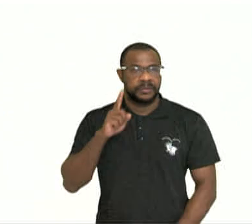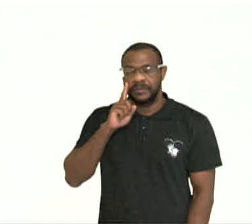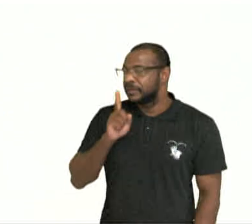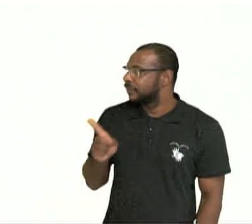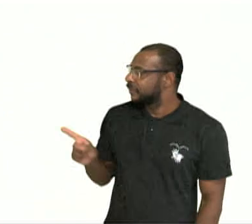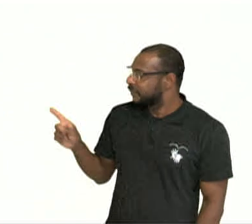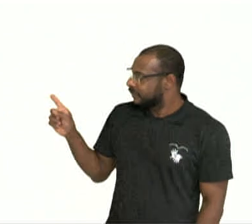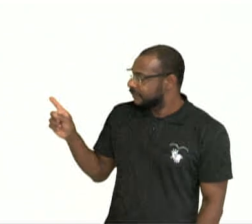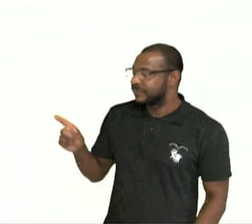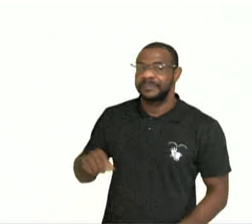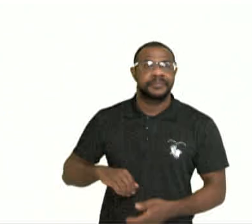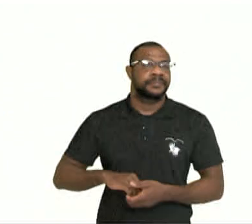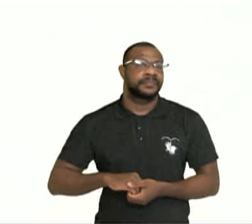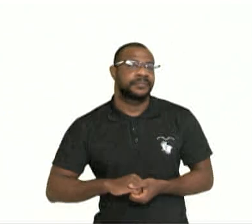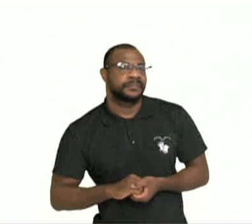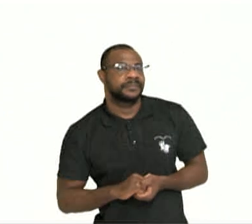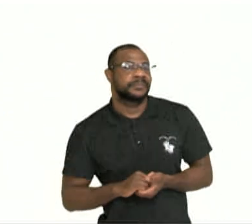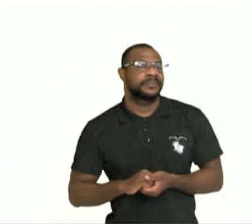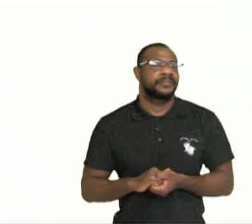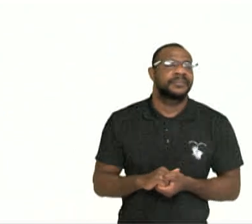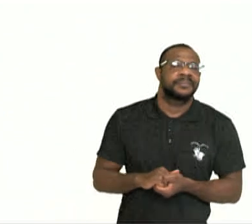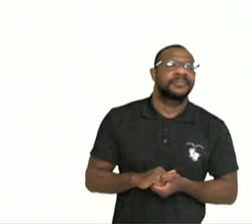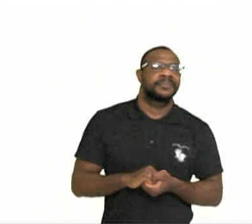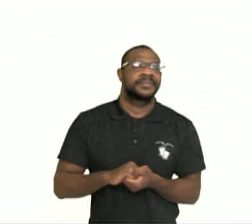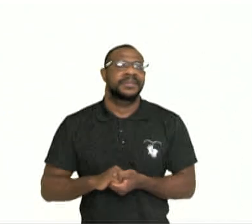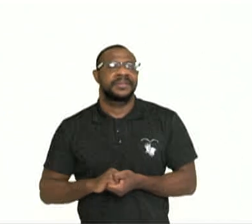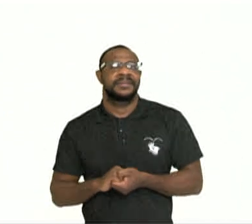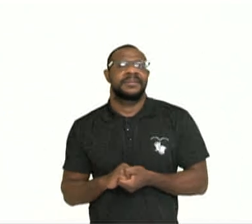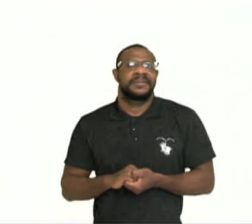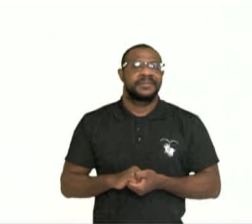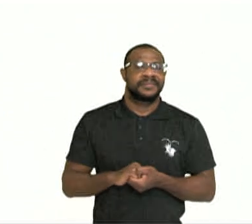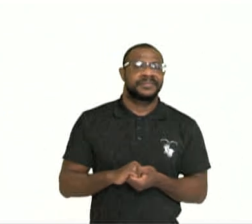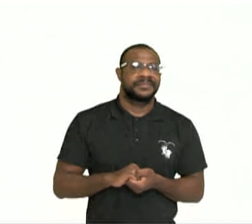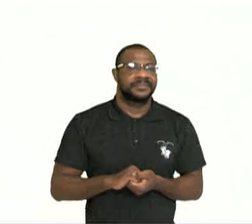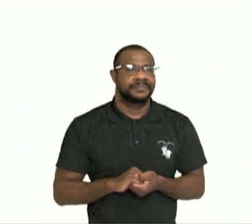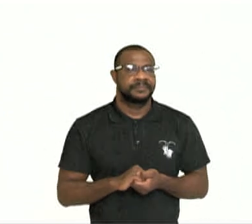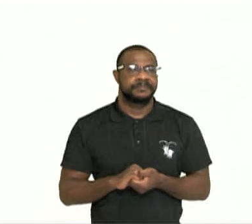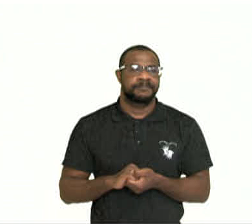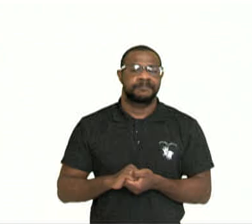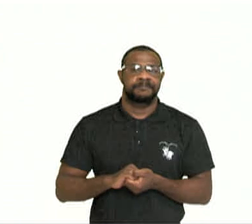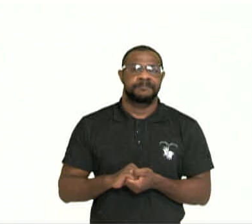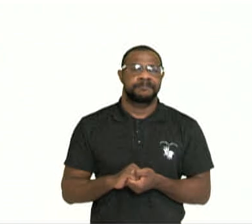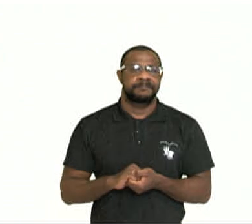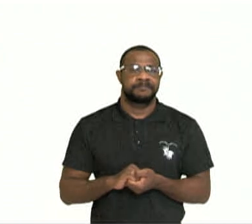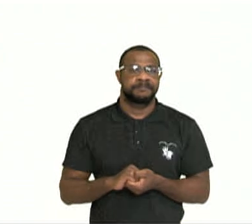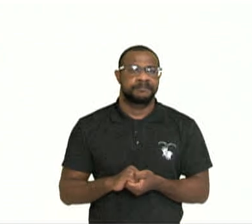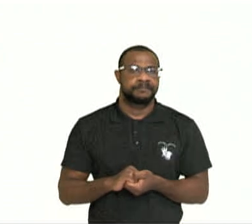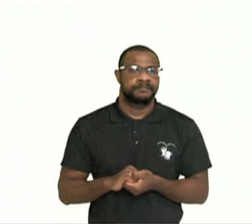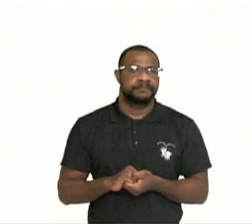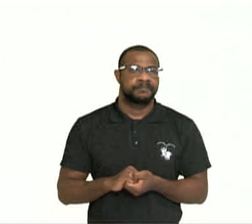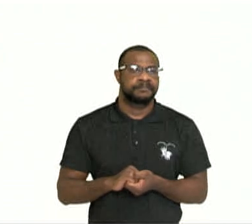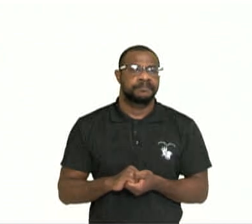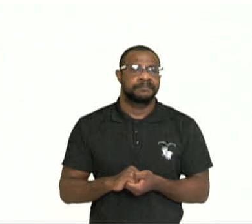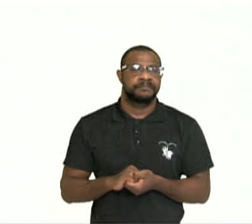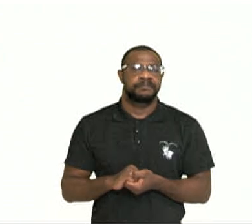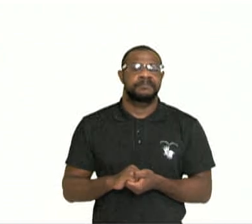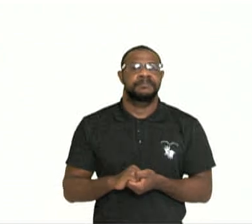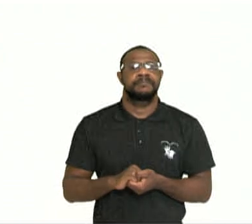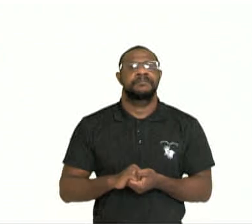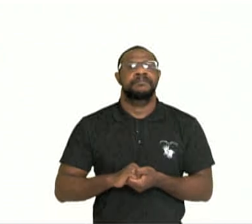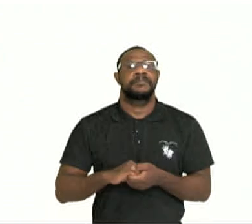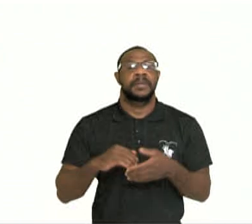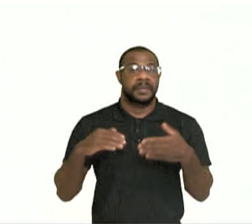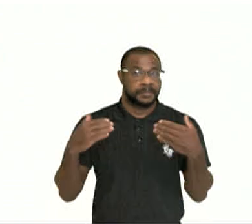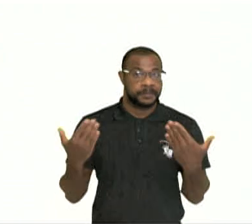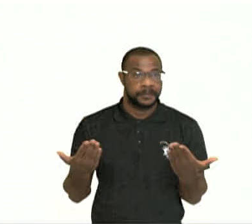energia não renováveis utilizam recursos que se esgotam na natureza e, por isso, podem gerar diversos problemas para o